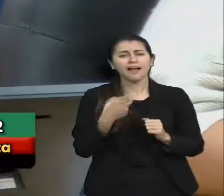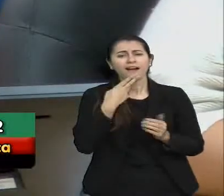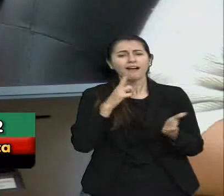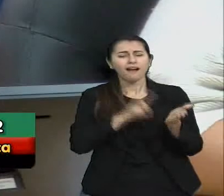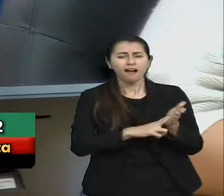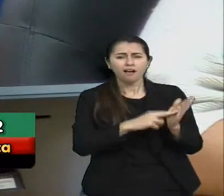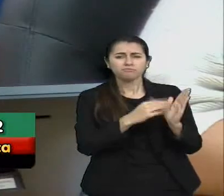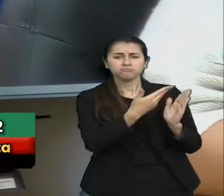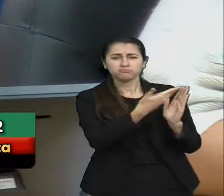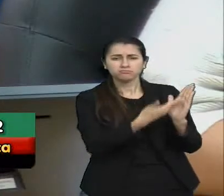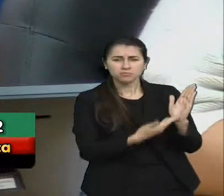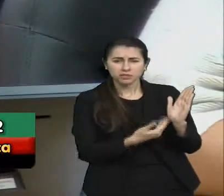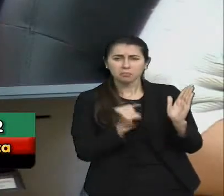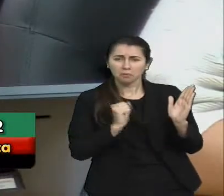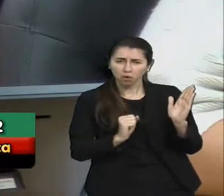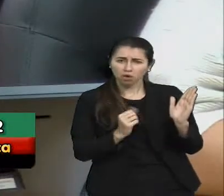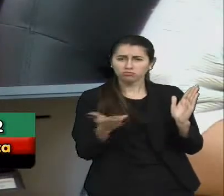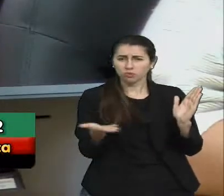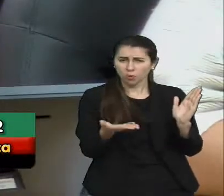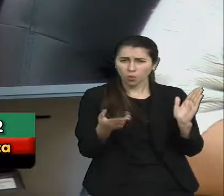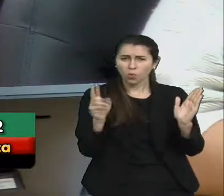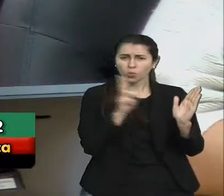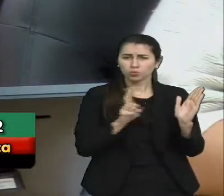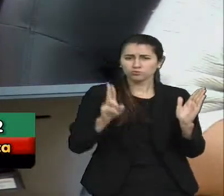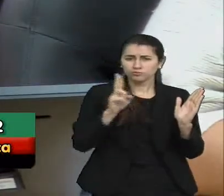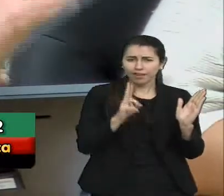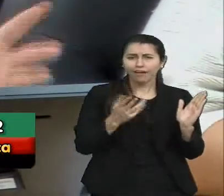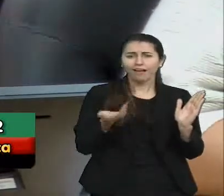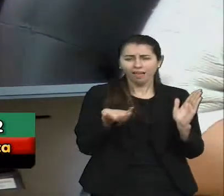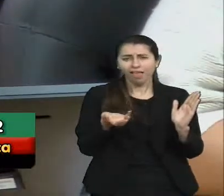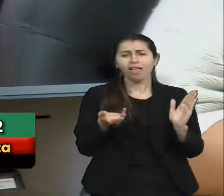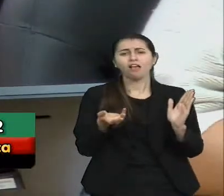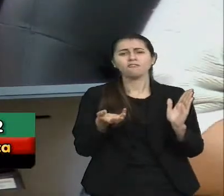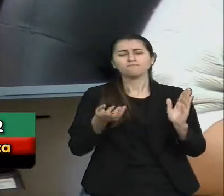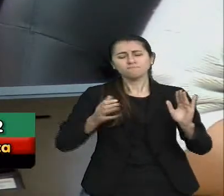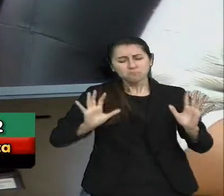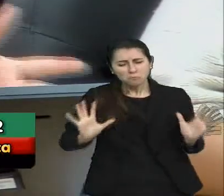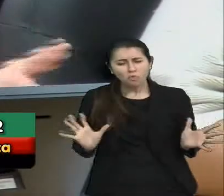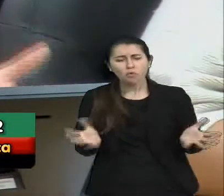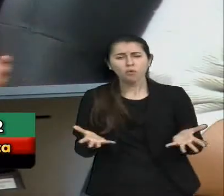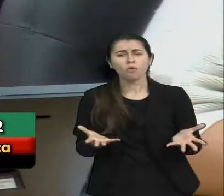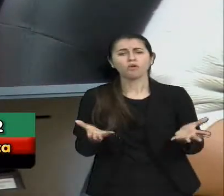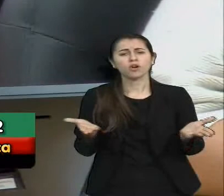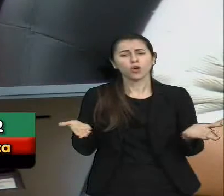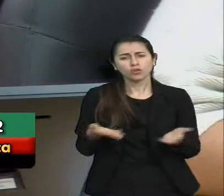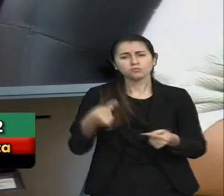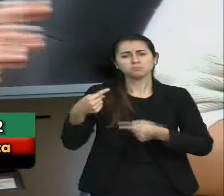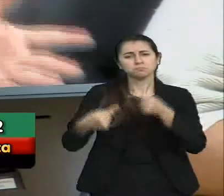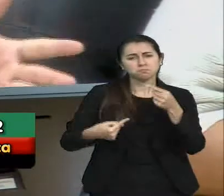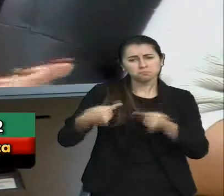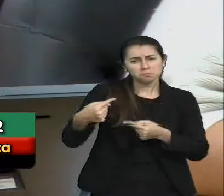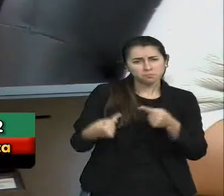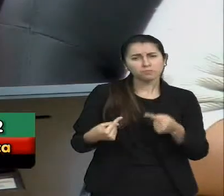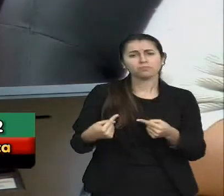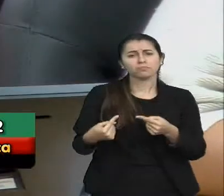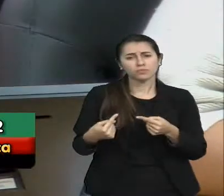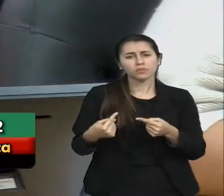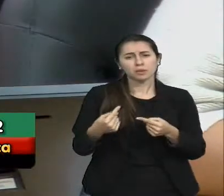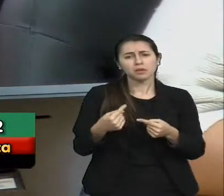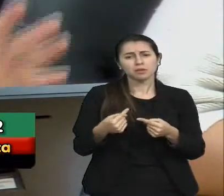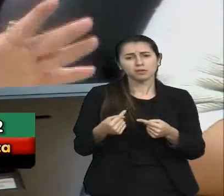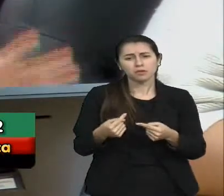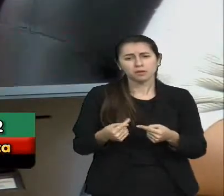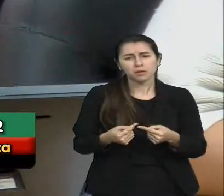retirado também dessa audiência pública como uma manifestação de popular para que a gente tenha